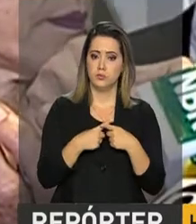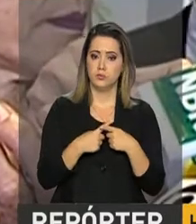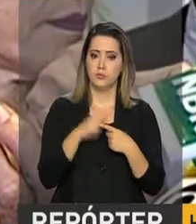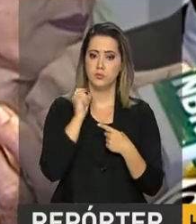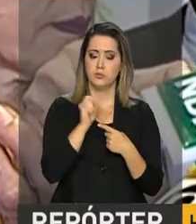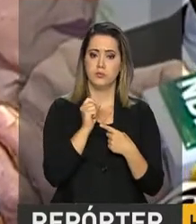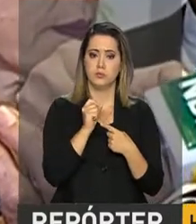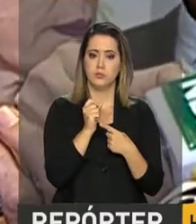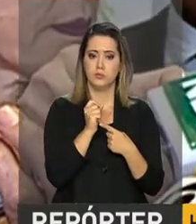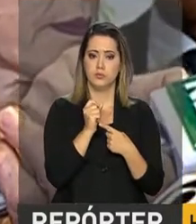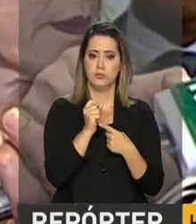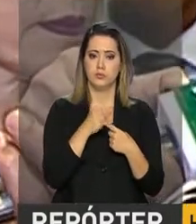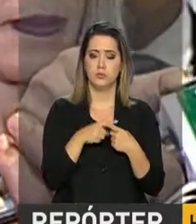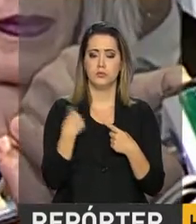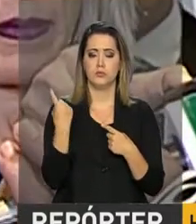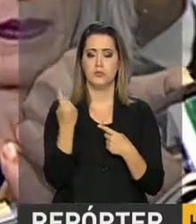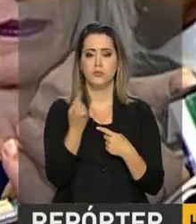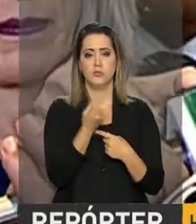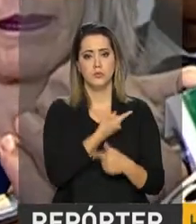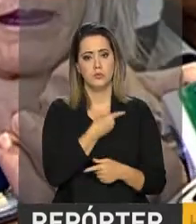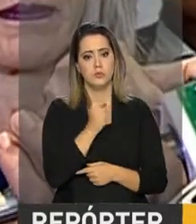que nós